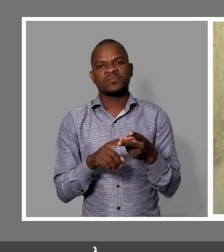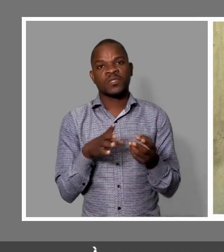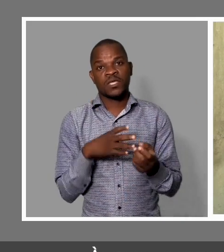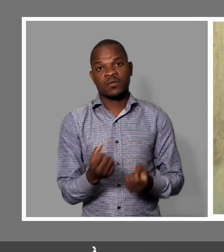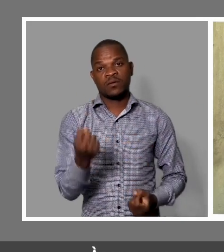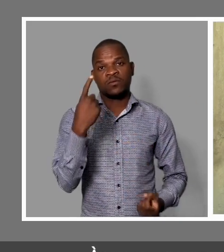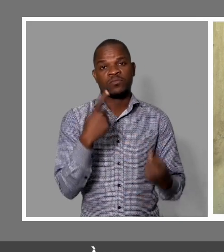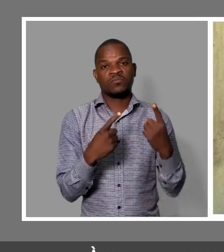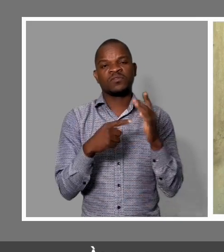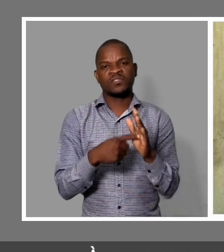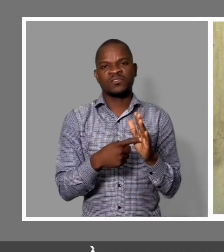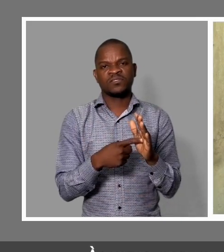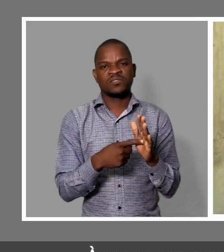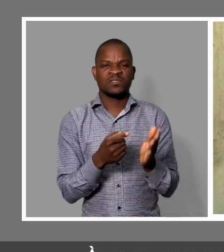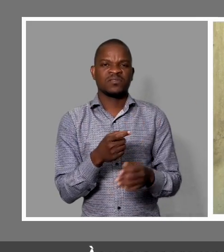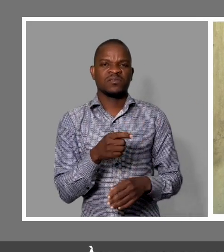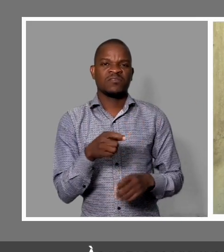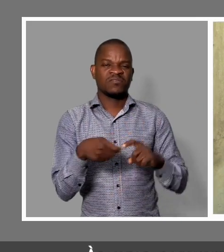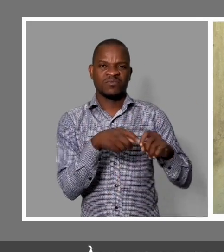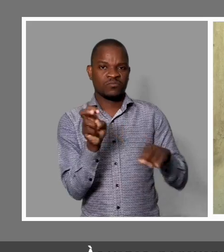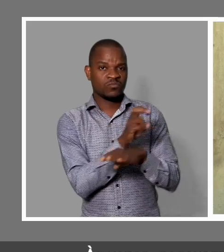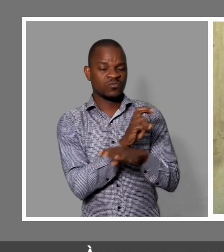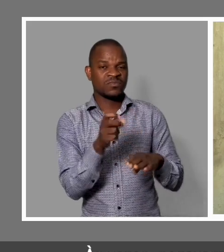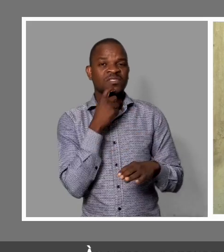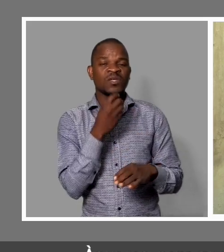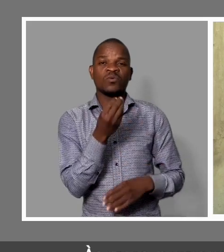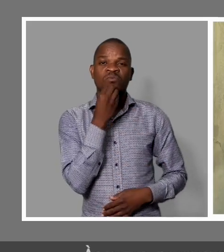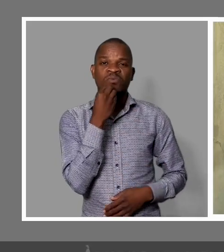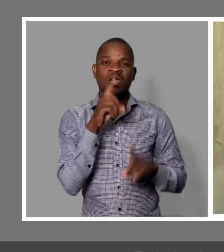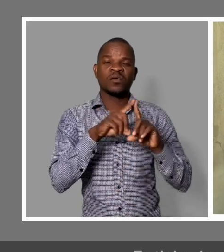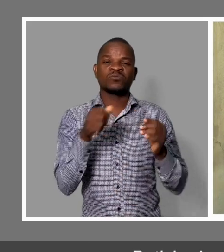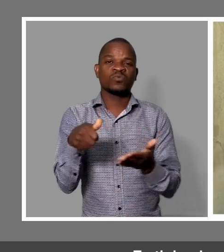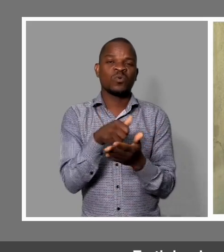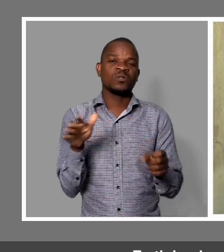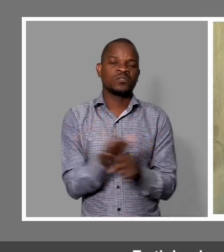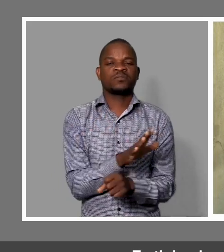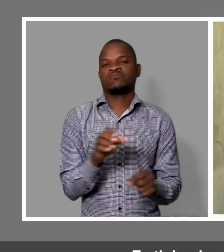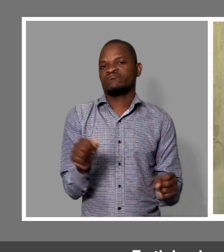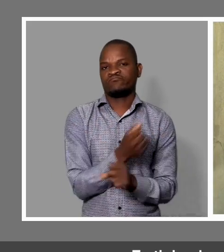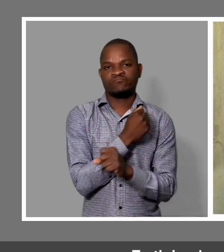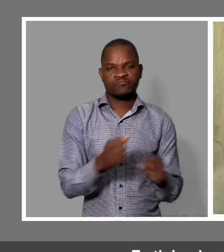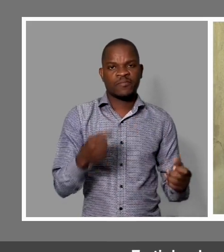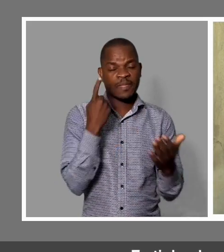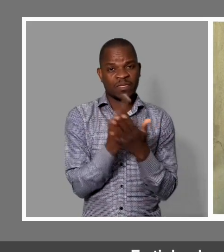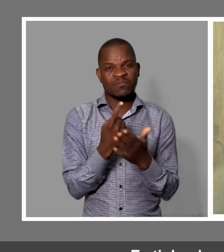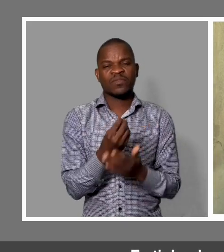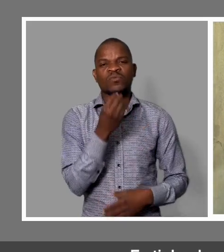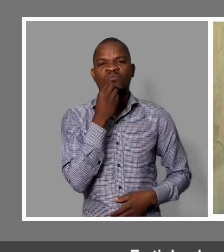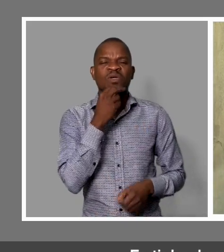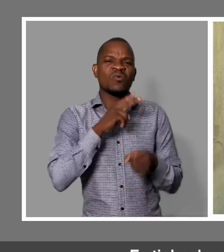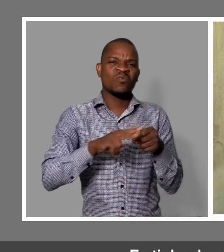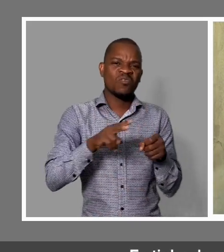Também, às vezes, negavam para eu comer alimentos com óleo. Eu tinha que comer couve. Tinha que comer